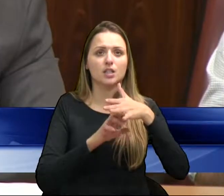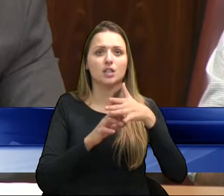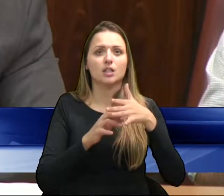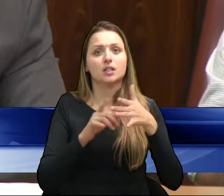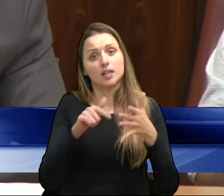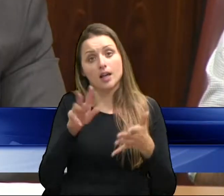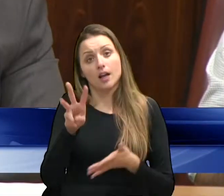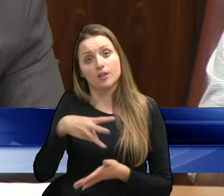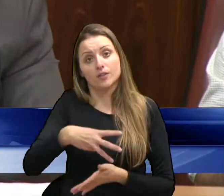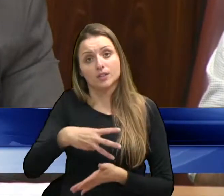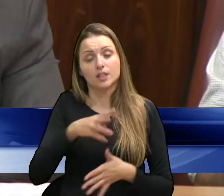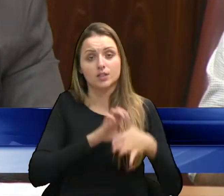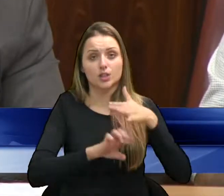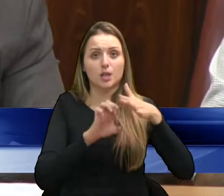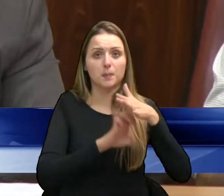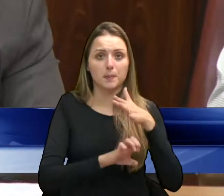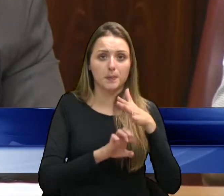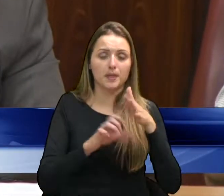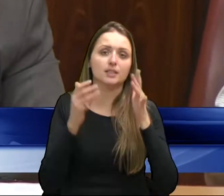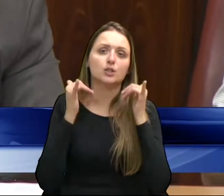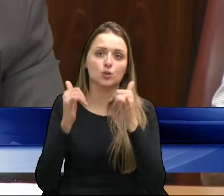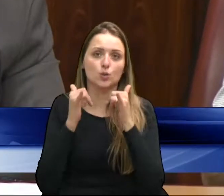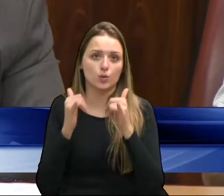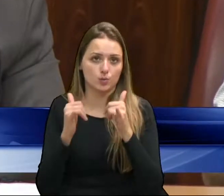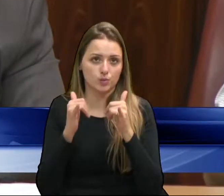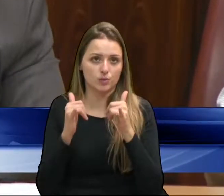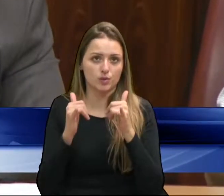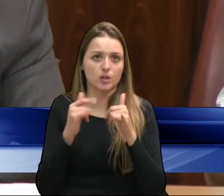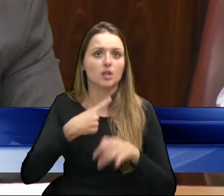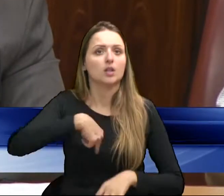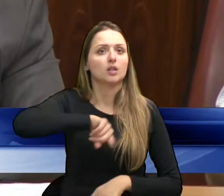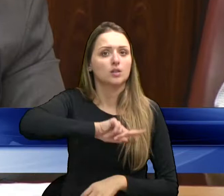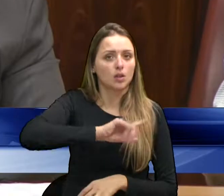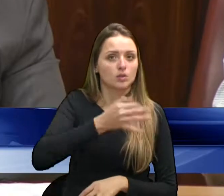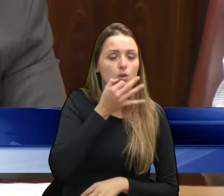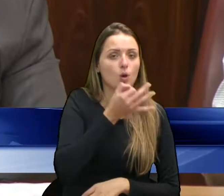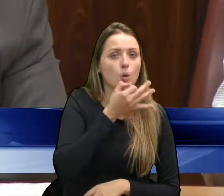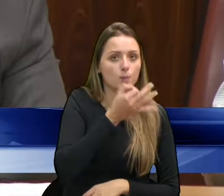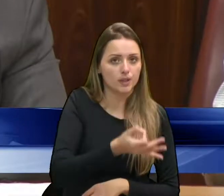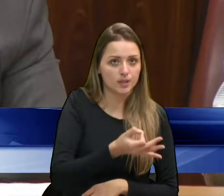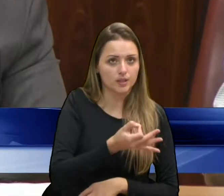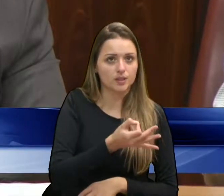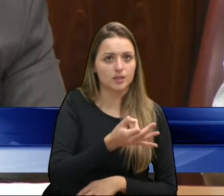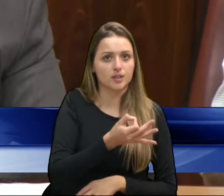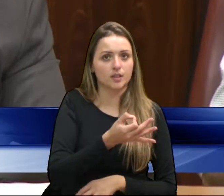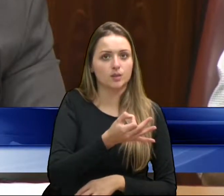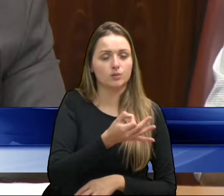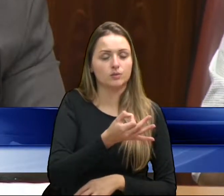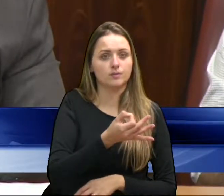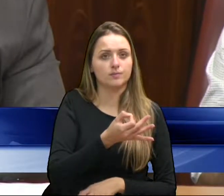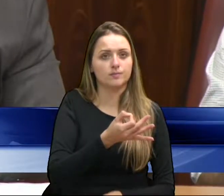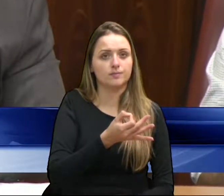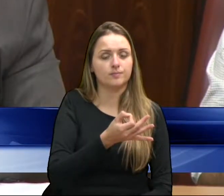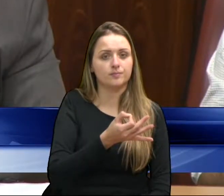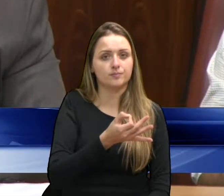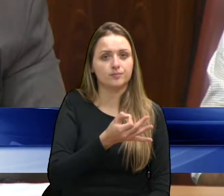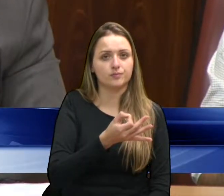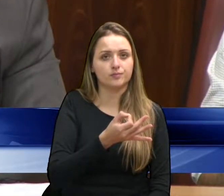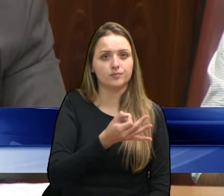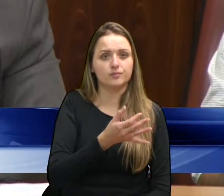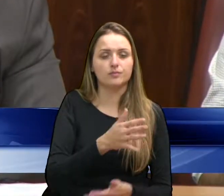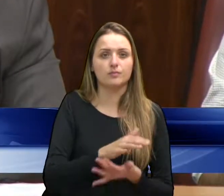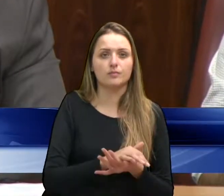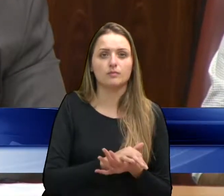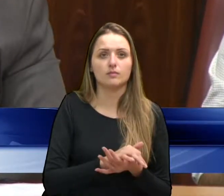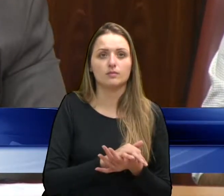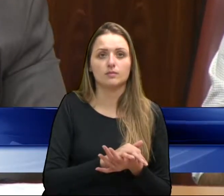Visat. Então, fizemos a sugestão legislativa, né, que